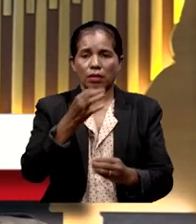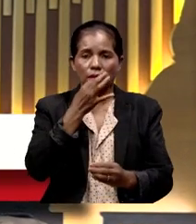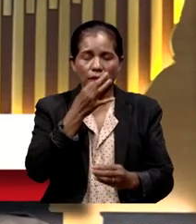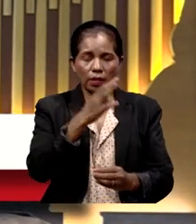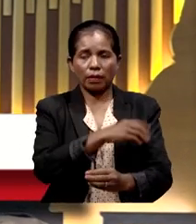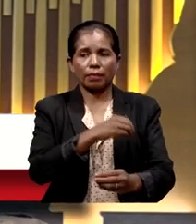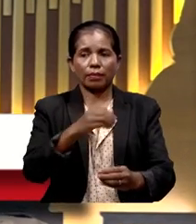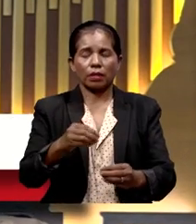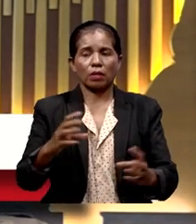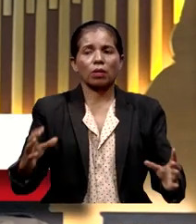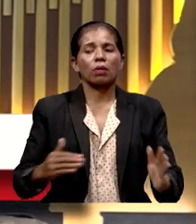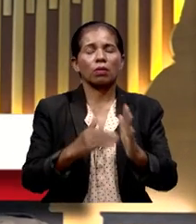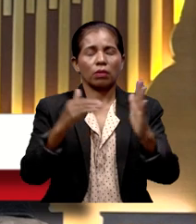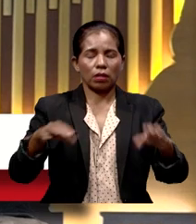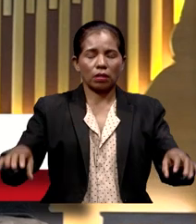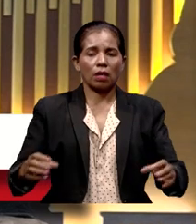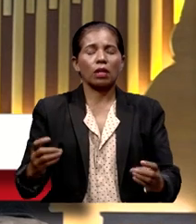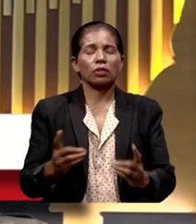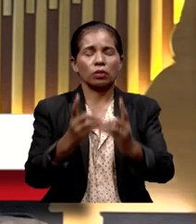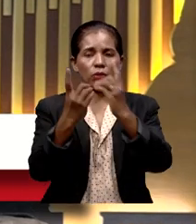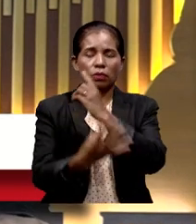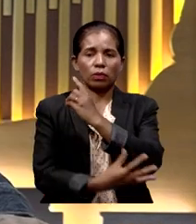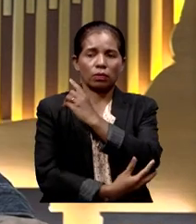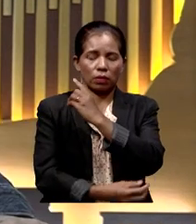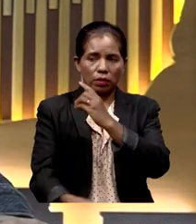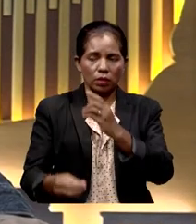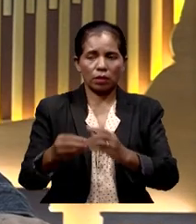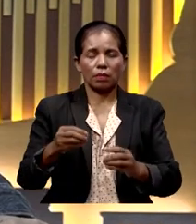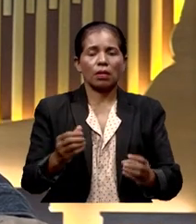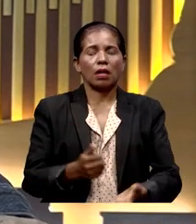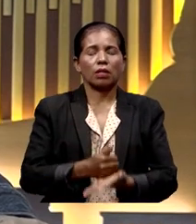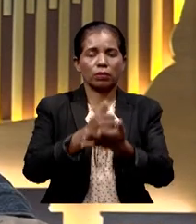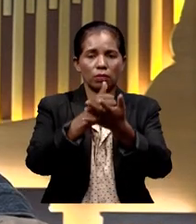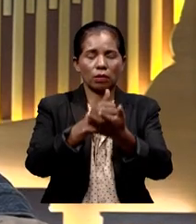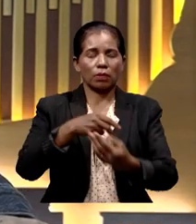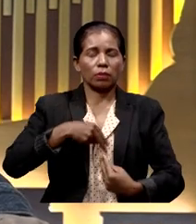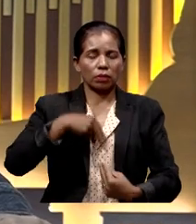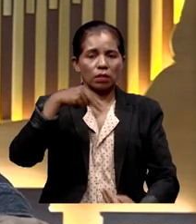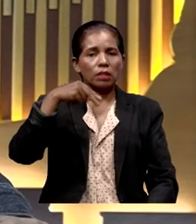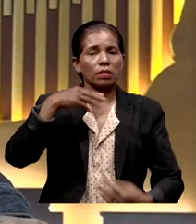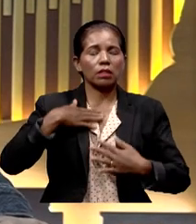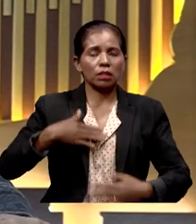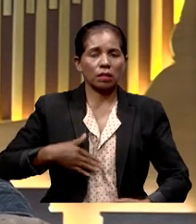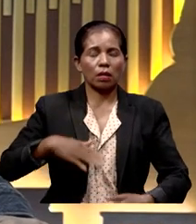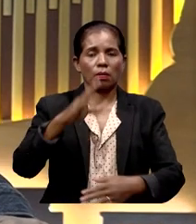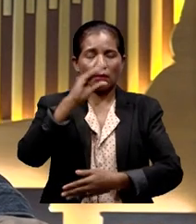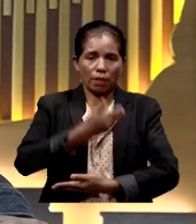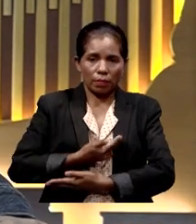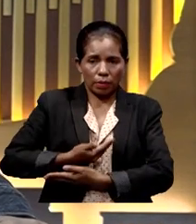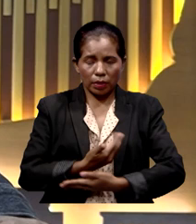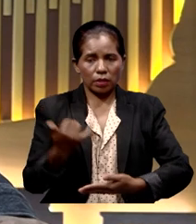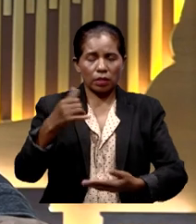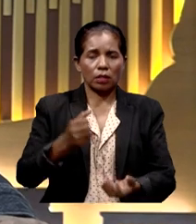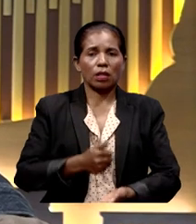luta contra a extrema pobreza, subnutrição, costa com a Sira, subnutrição infantil, apoio ao setor